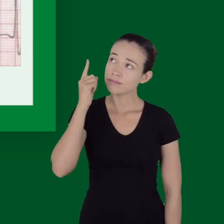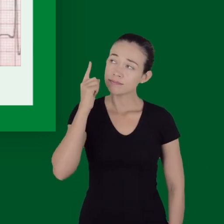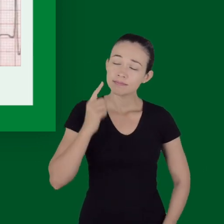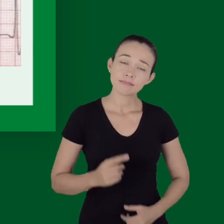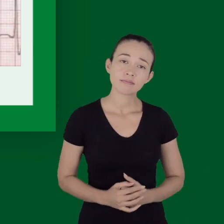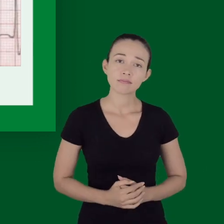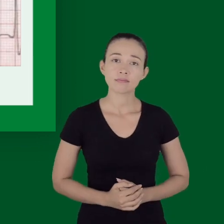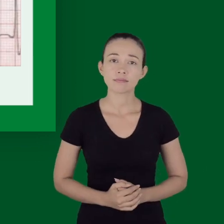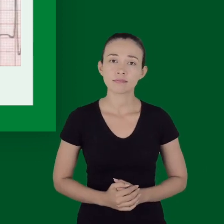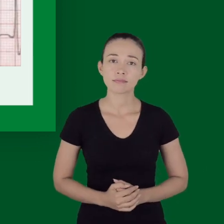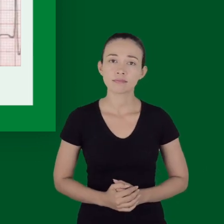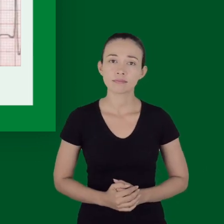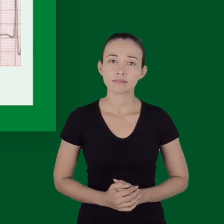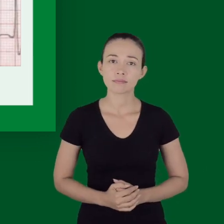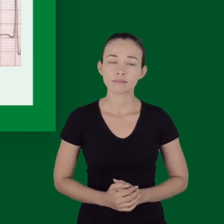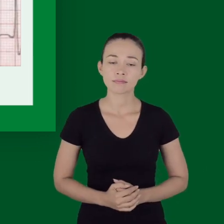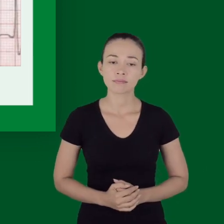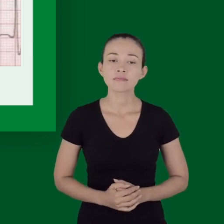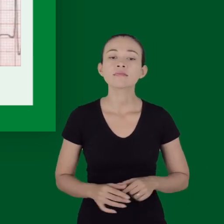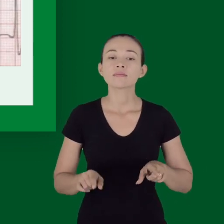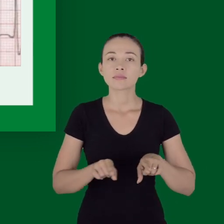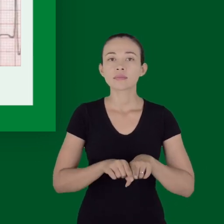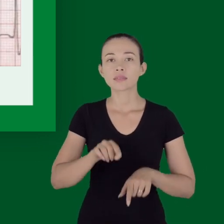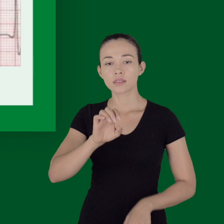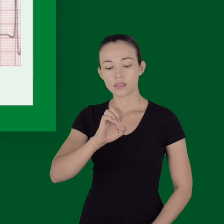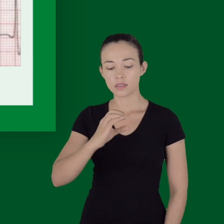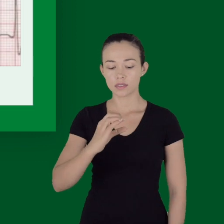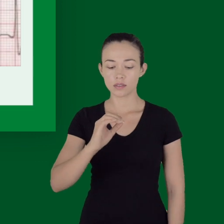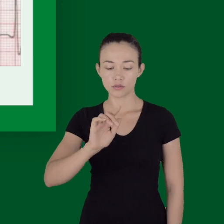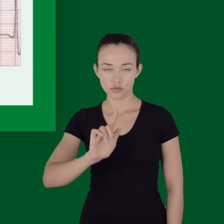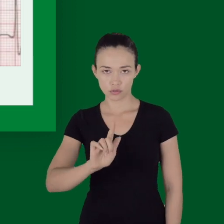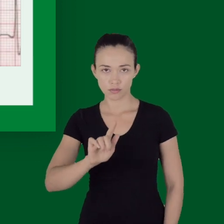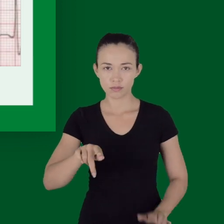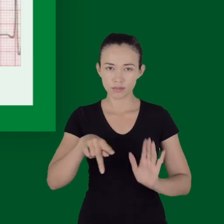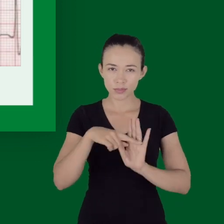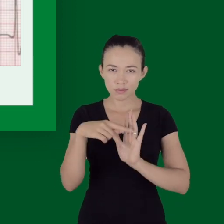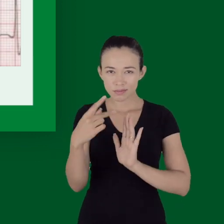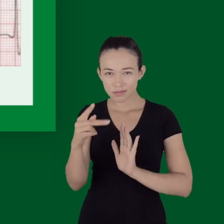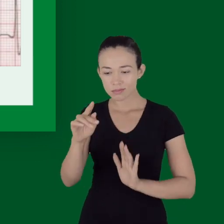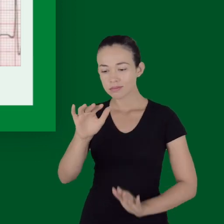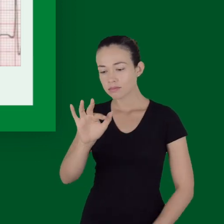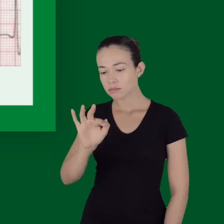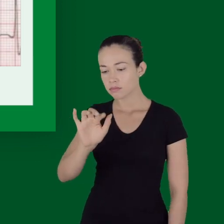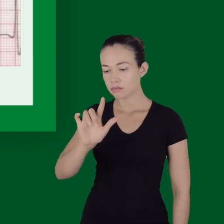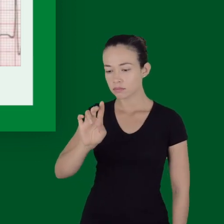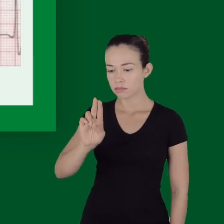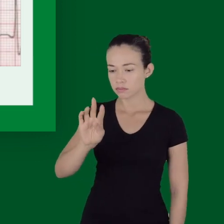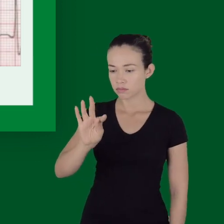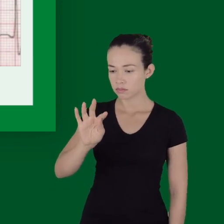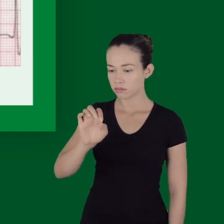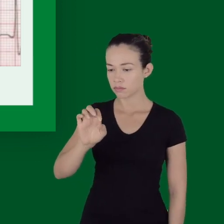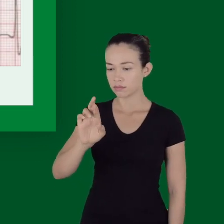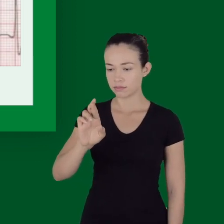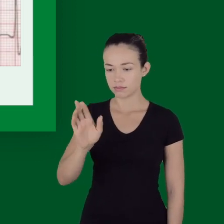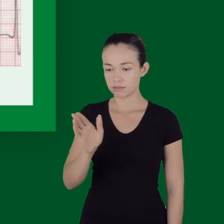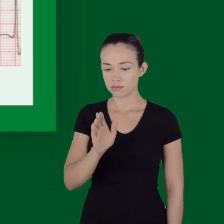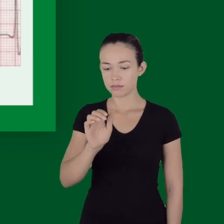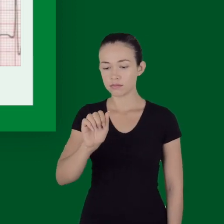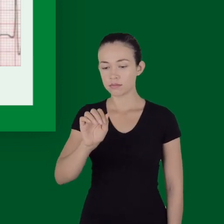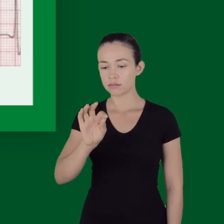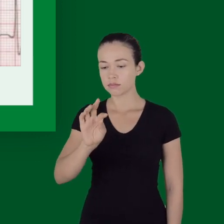gente consegue ver, esse aqui está bem típico, né, de flutter, que dá para ver na linha de base tem um